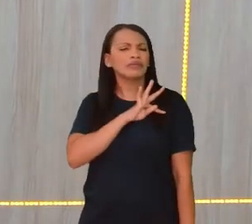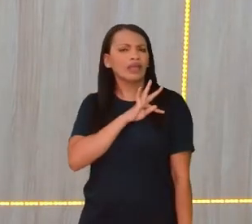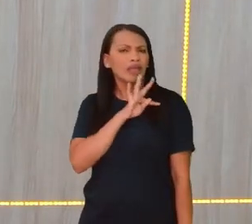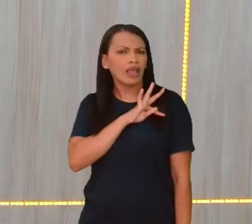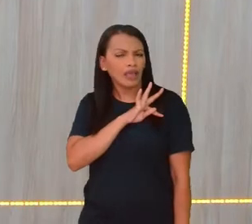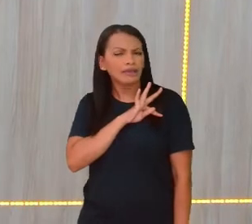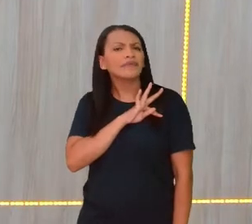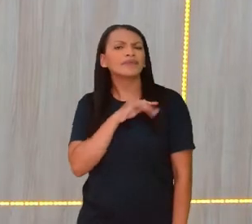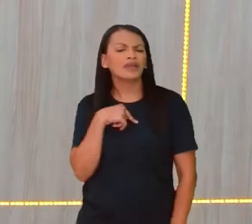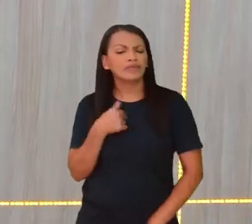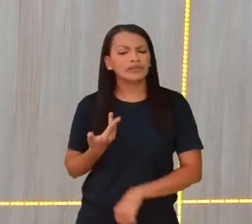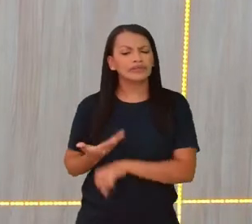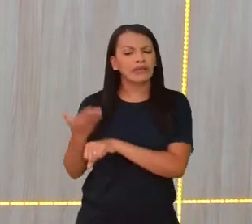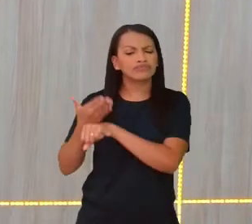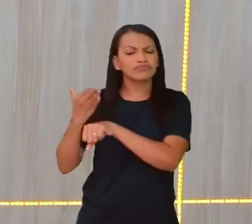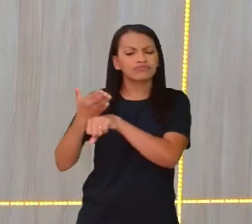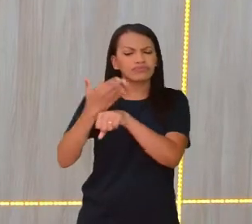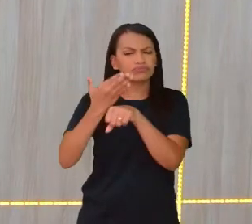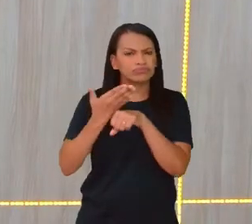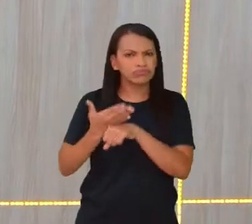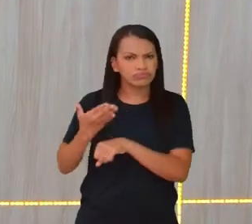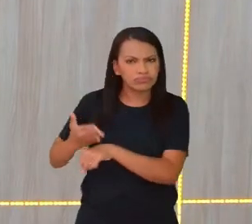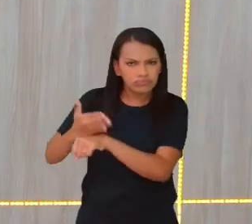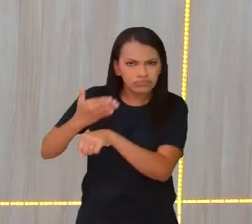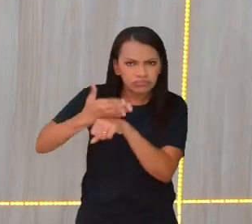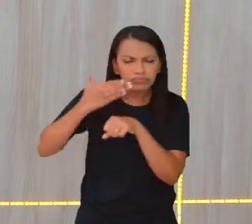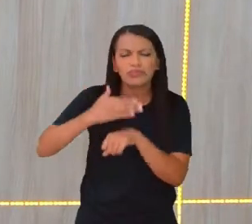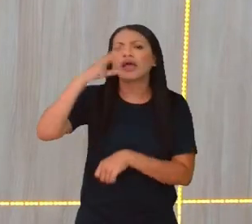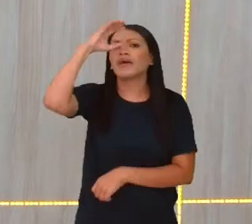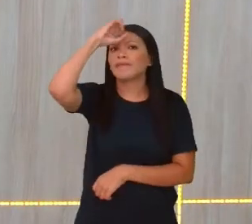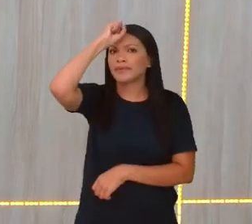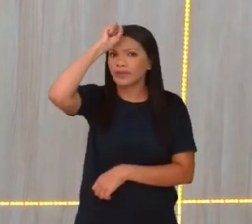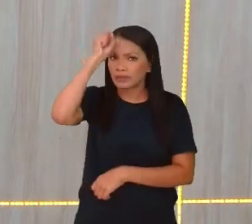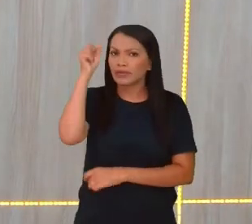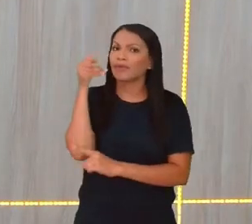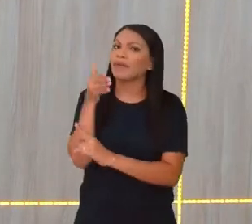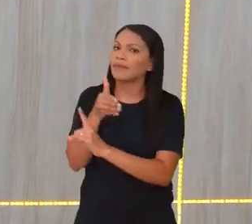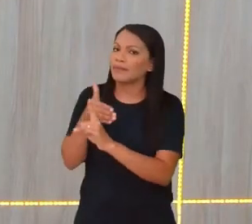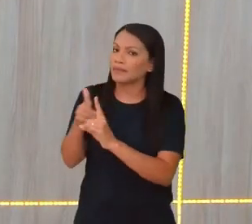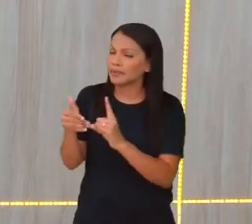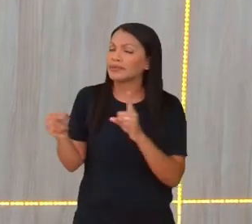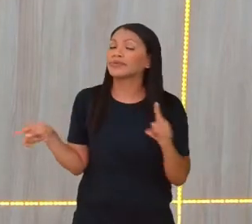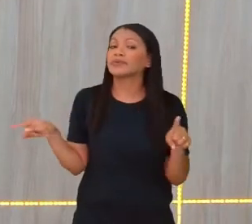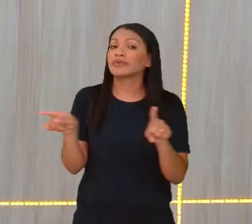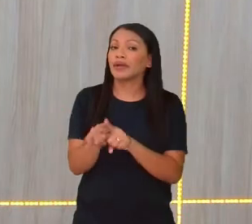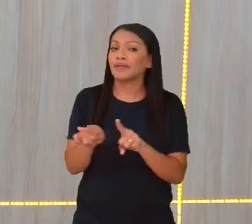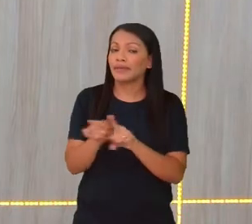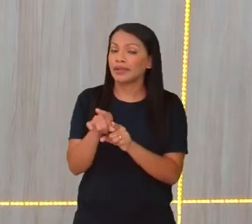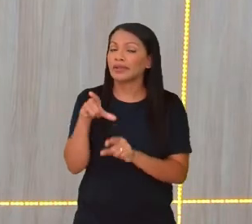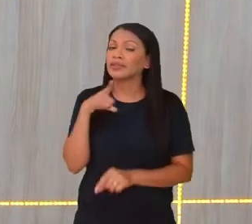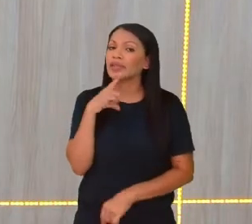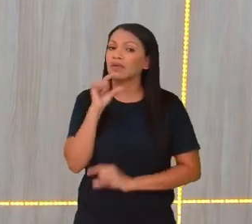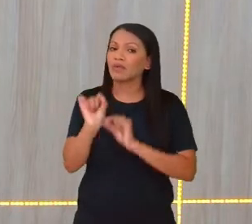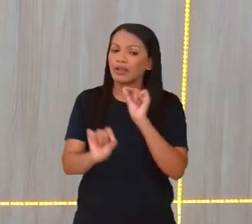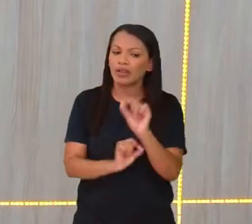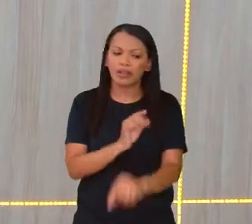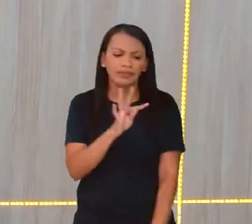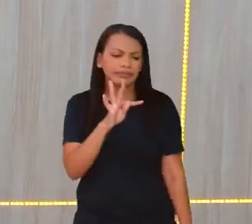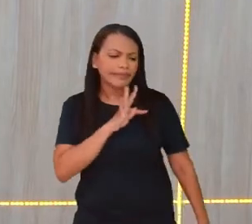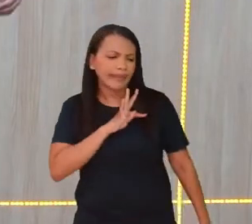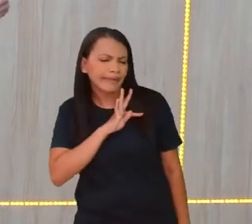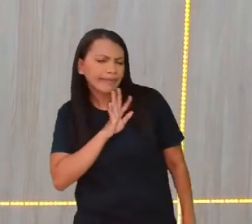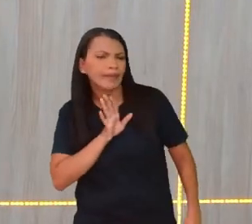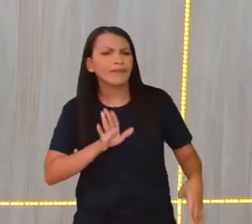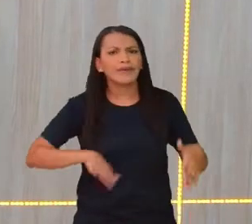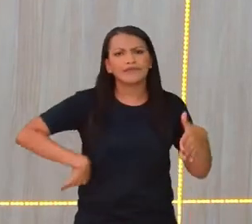que são treinadas ali, aprendidas sobre a modalidade, assim como existem técnicas, né? Para o